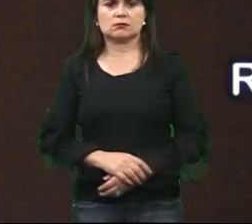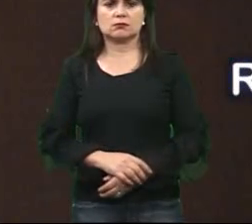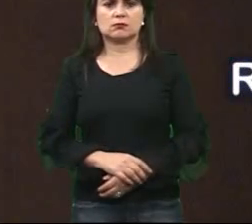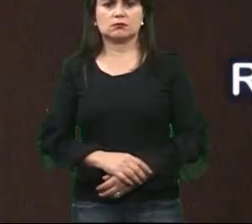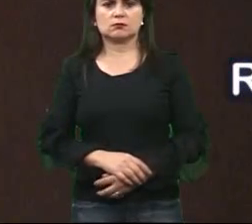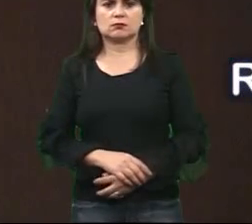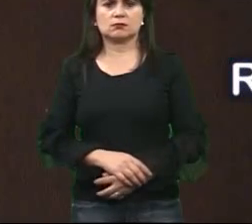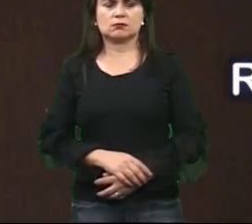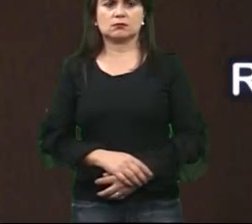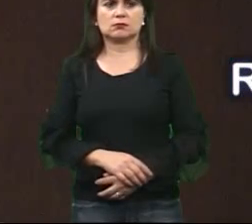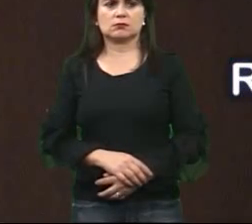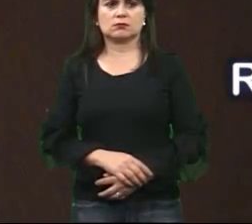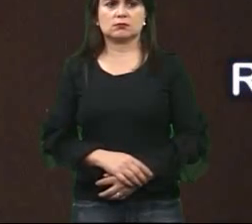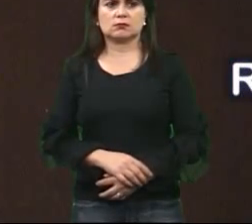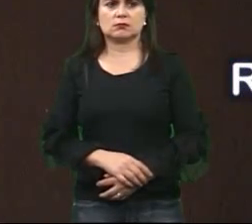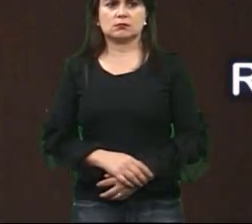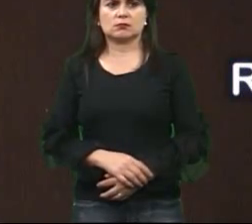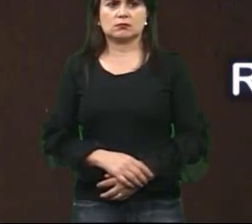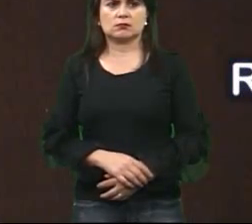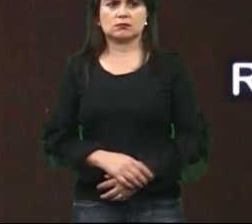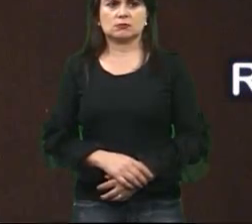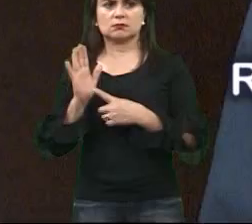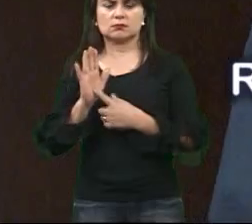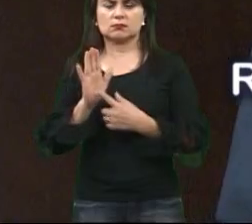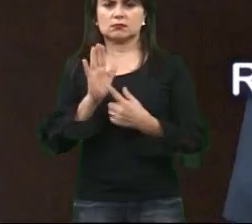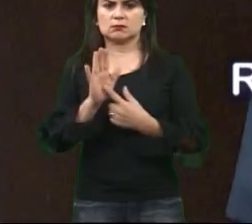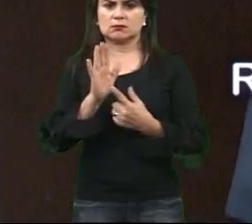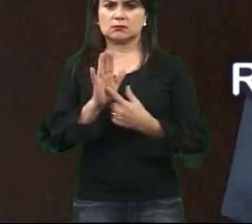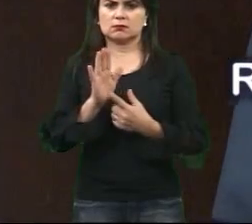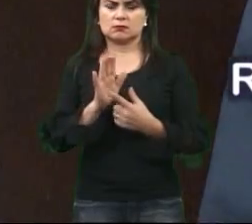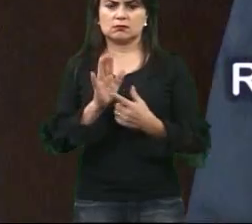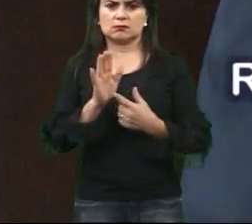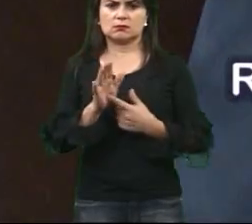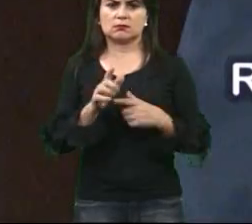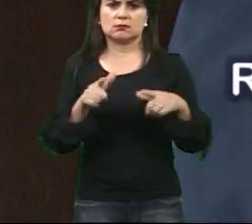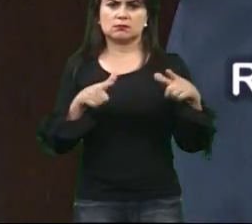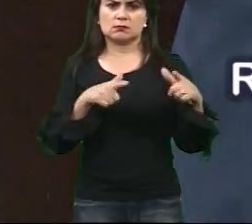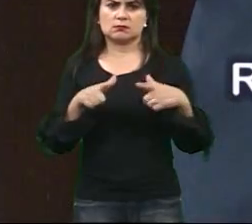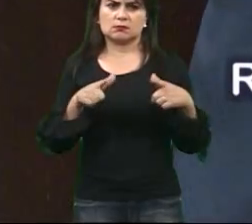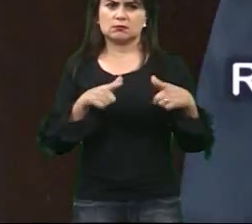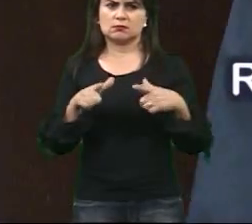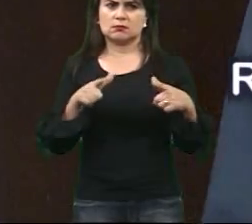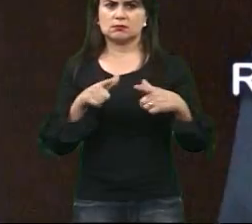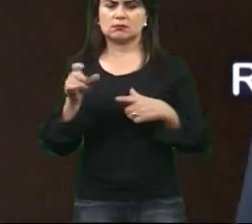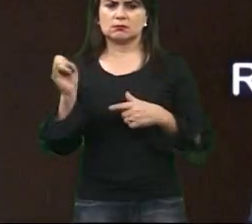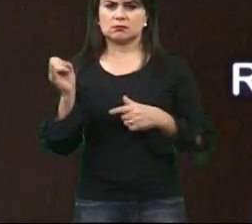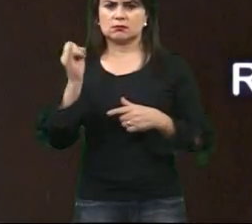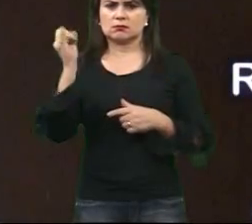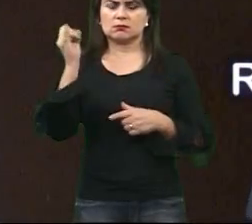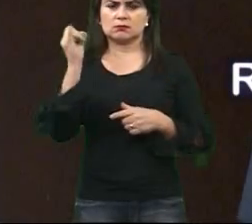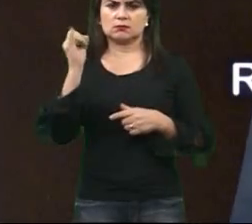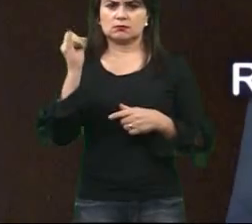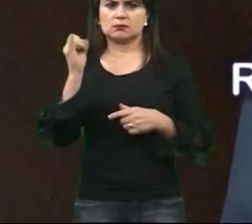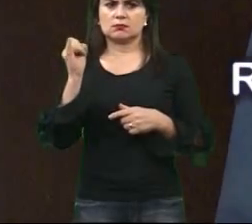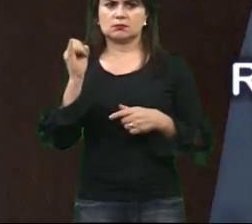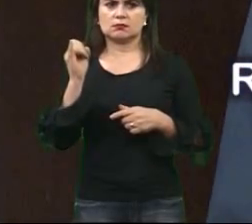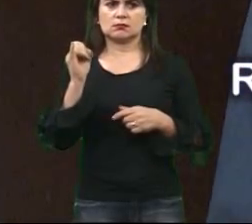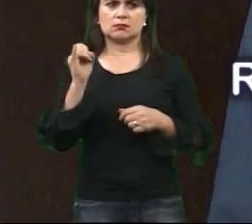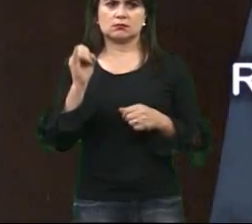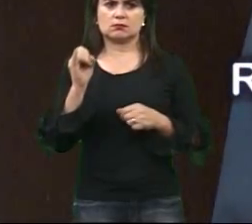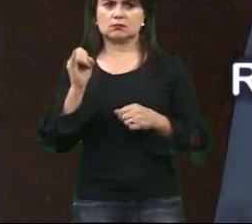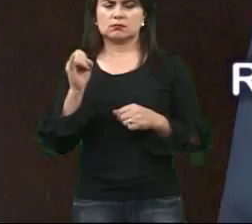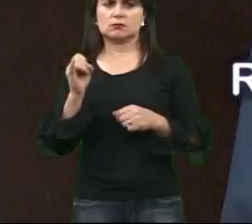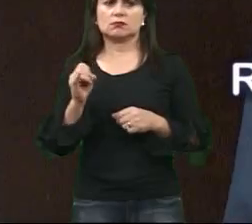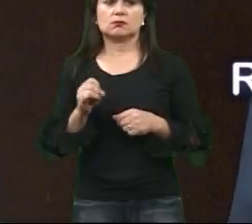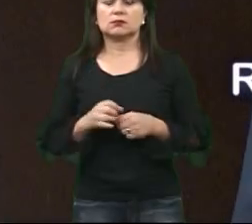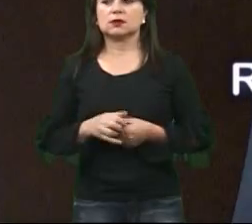princípios constitucionais do processo visão crítica uma obra atual que busca inserir o estudante do direito em um